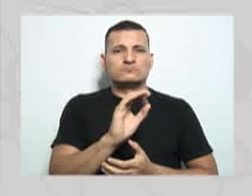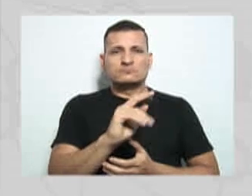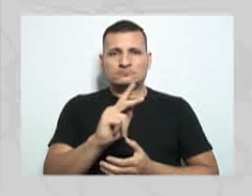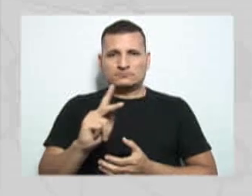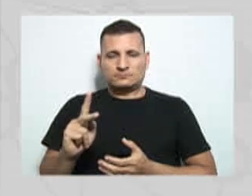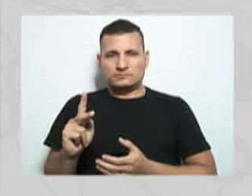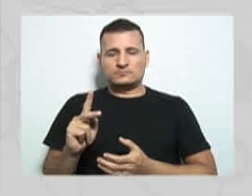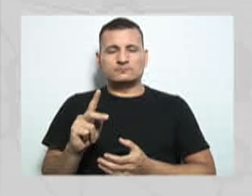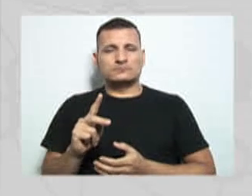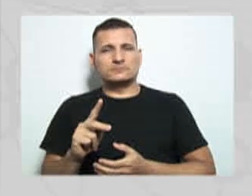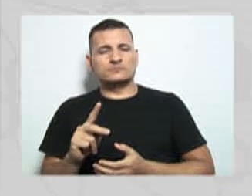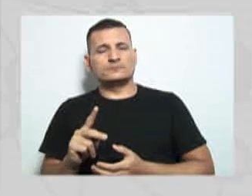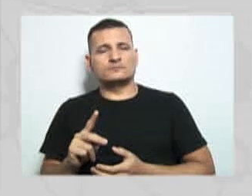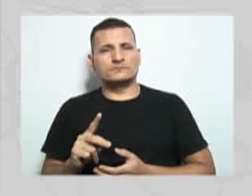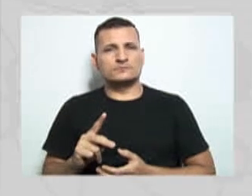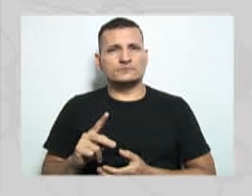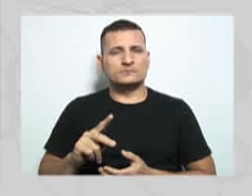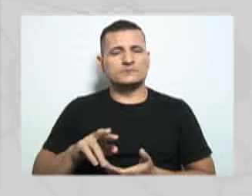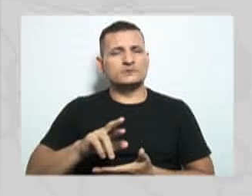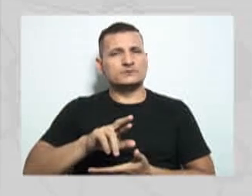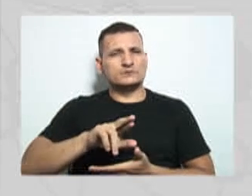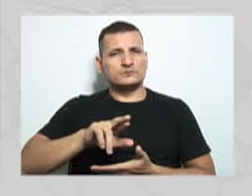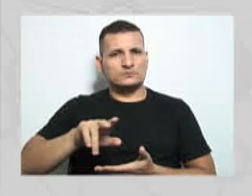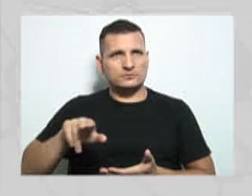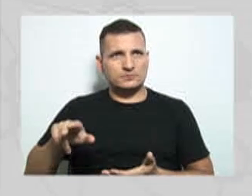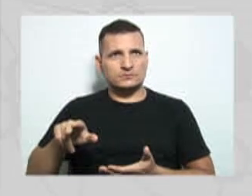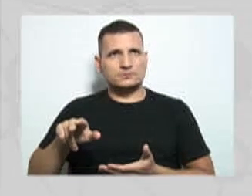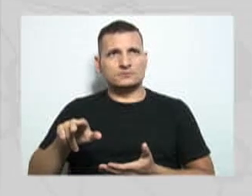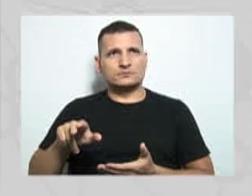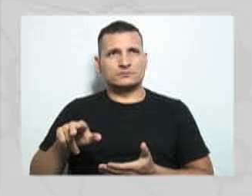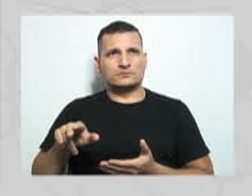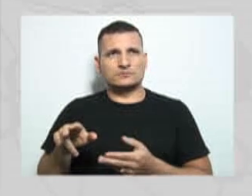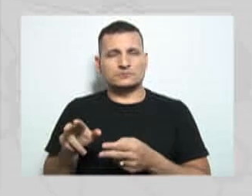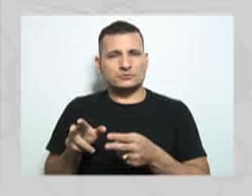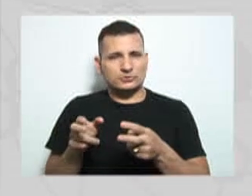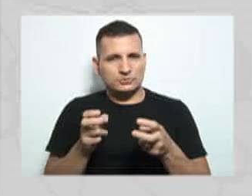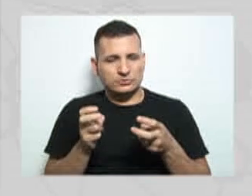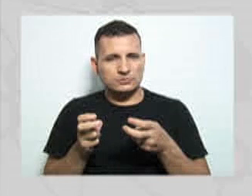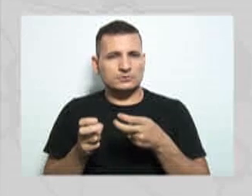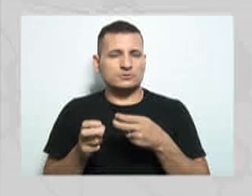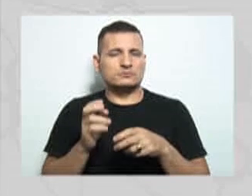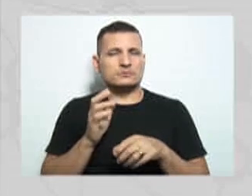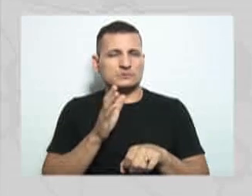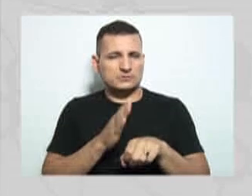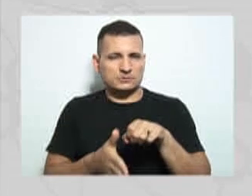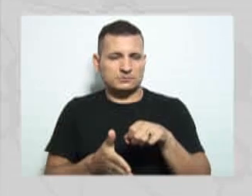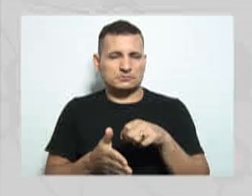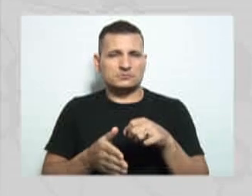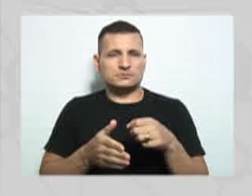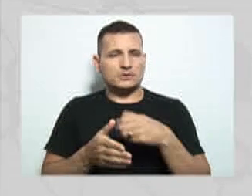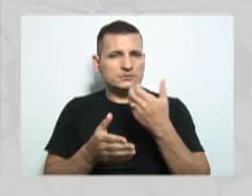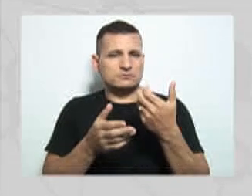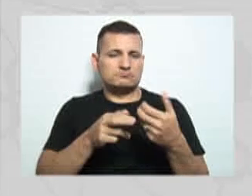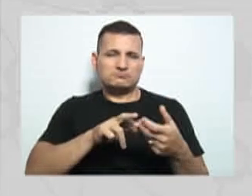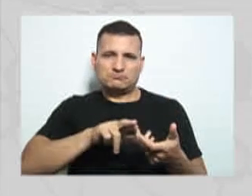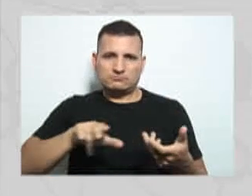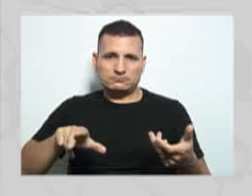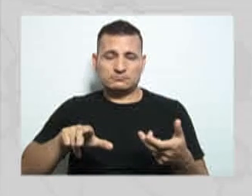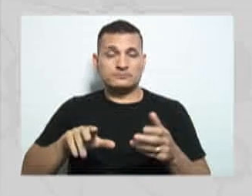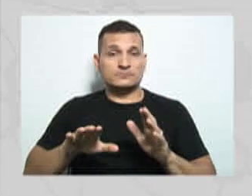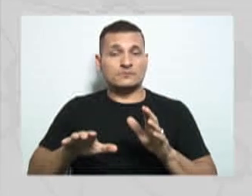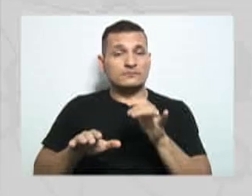de produtores agropecuários e extrativistas vegetais, com que nas saídas internas e